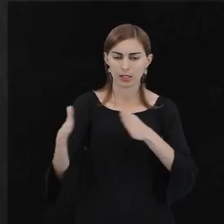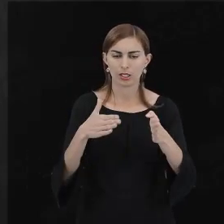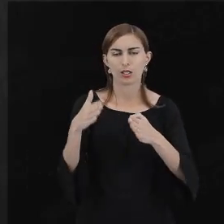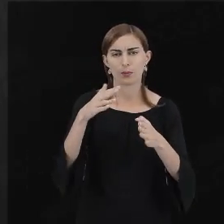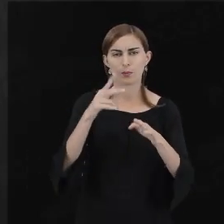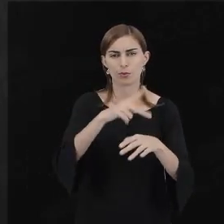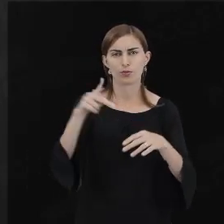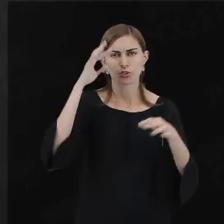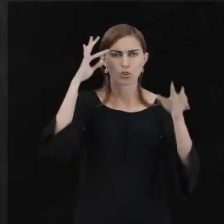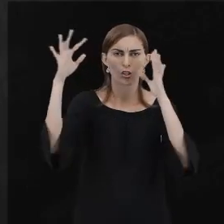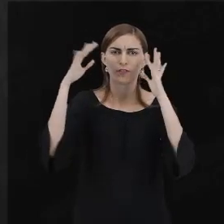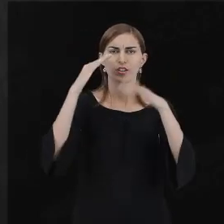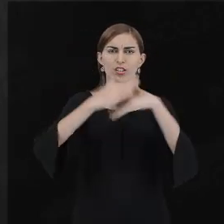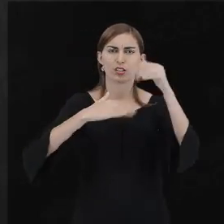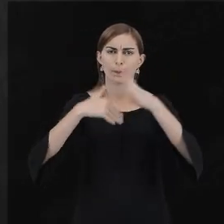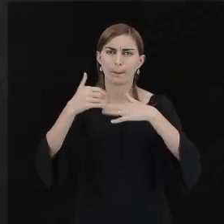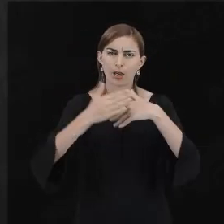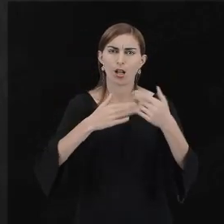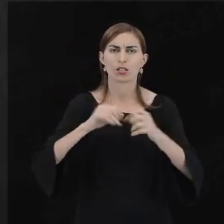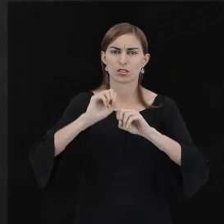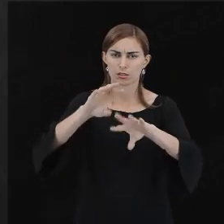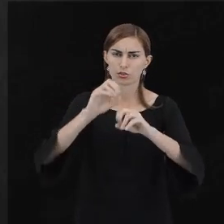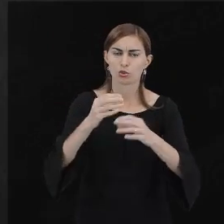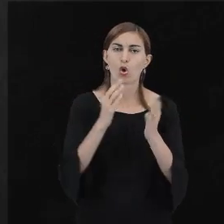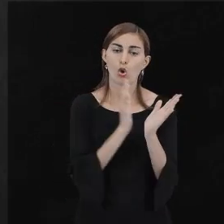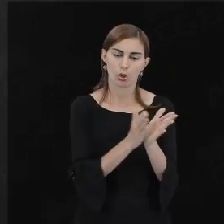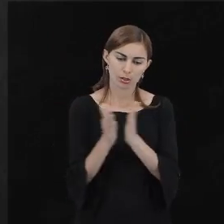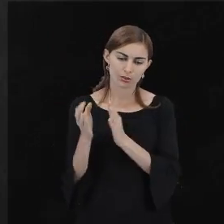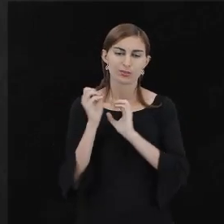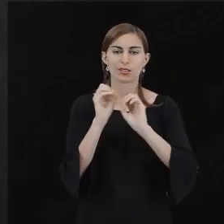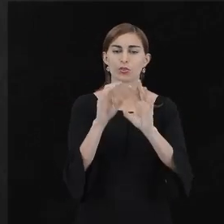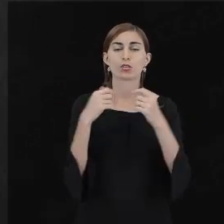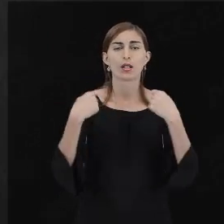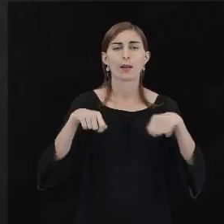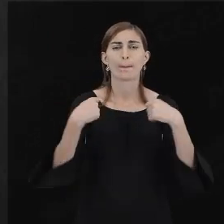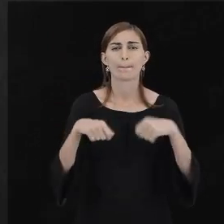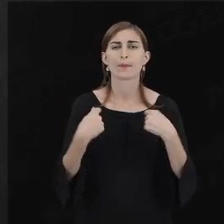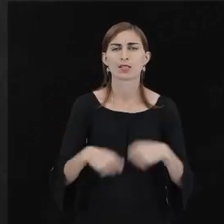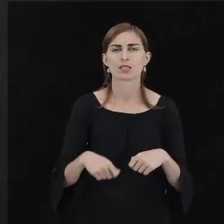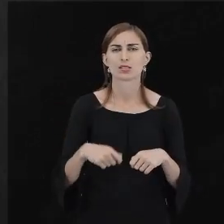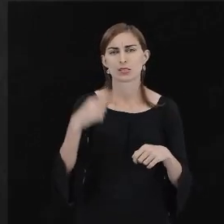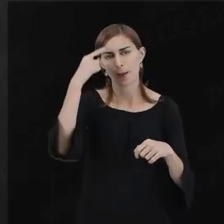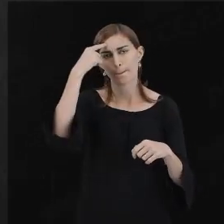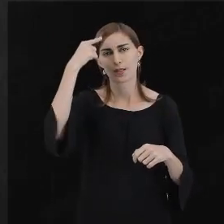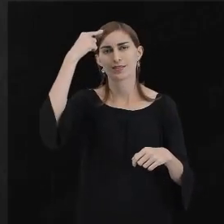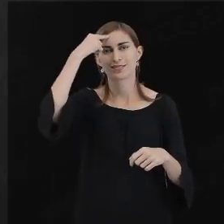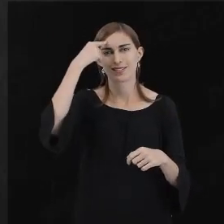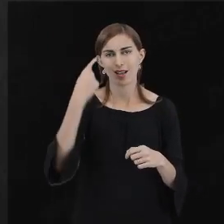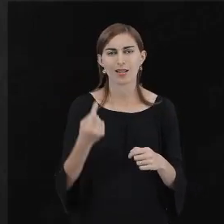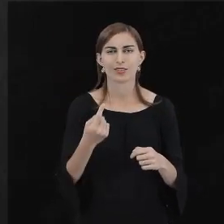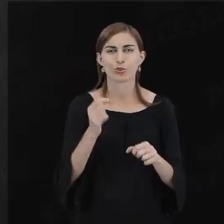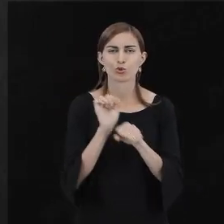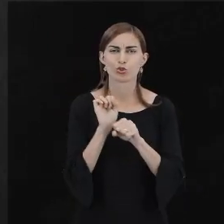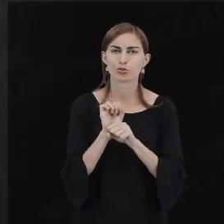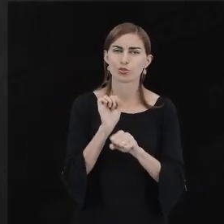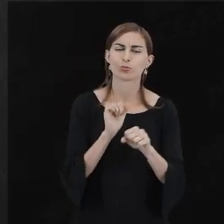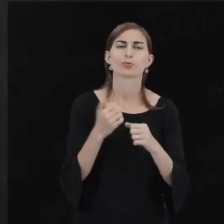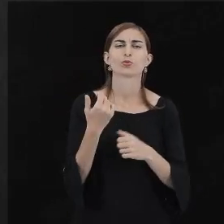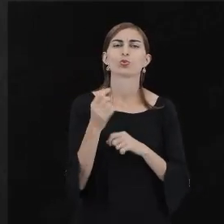aprendizagem são analisados considerando essa interação professor-aluno, desde a